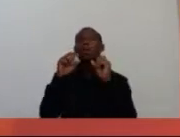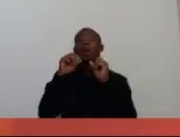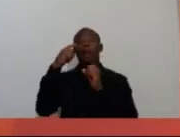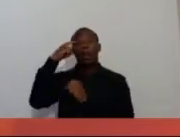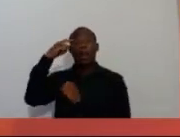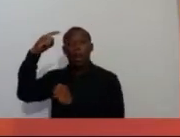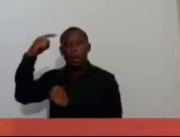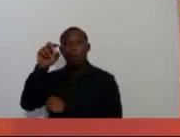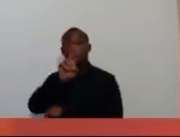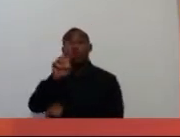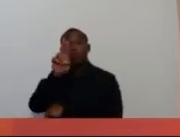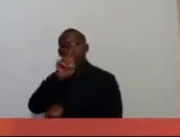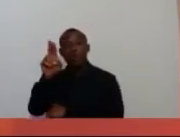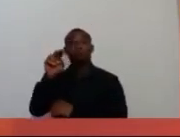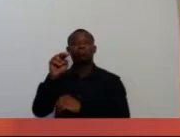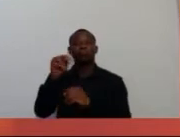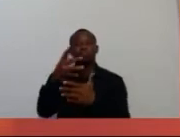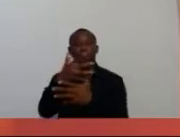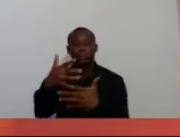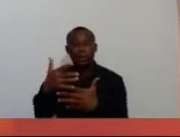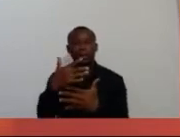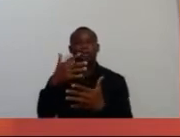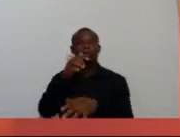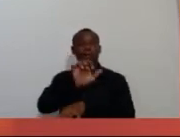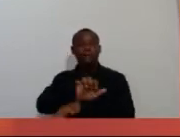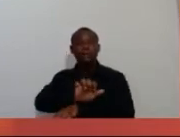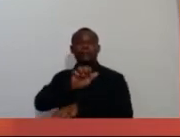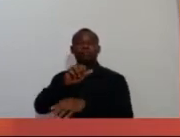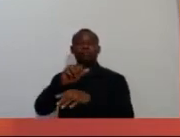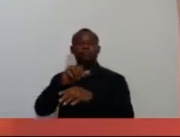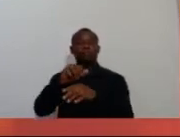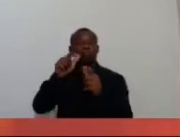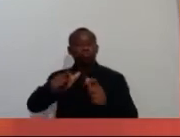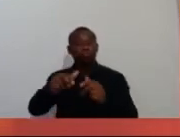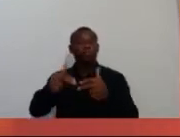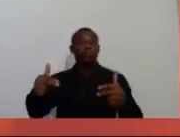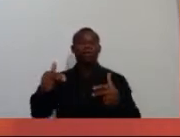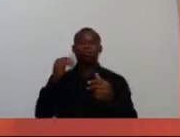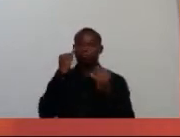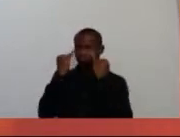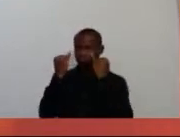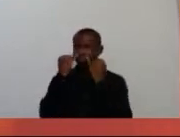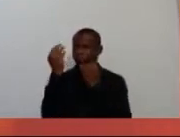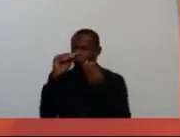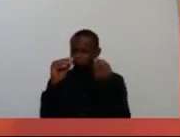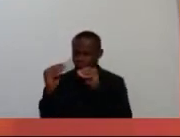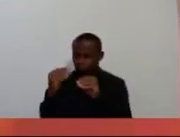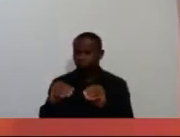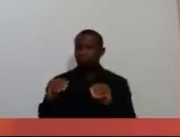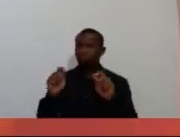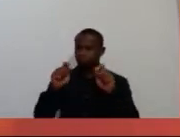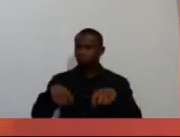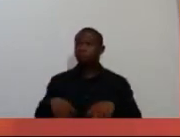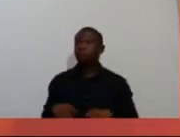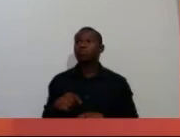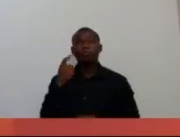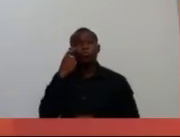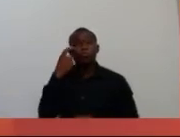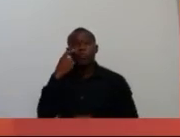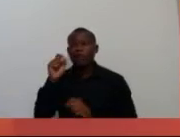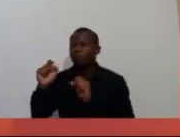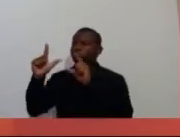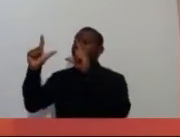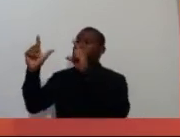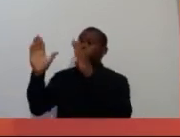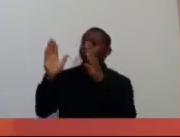a pergunta, tá? Neste momento, nós vamos assistir a um pequeno vídeo, e em seguida retornaremos